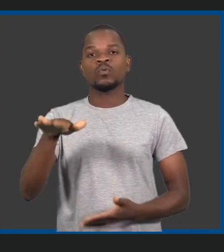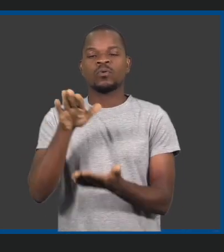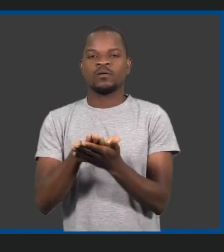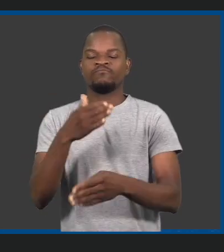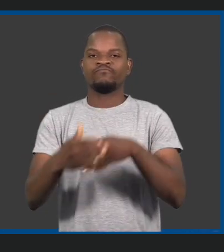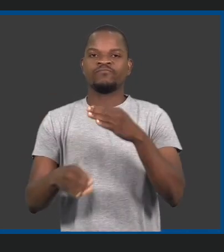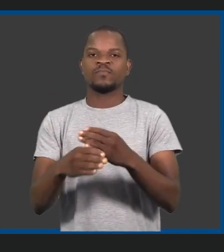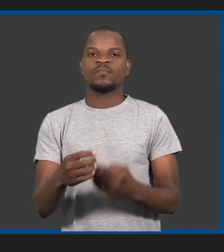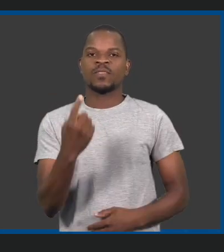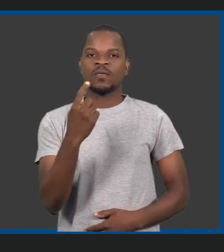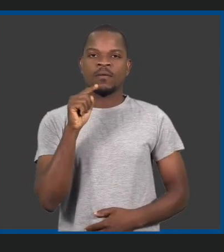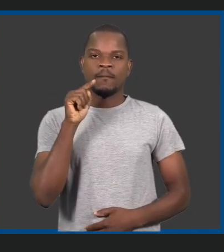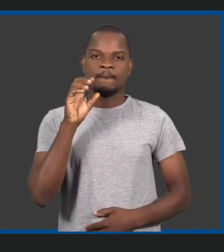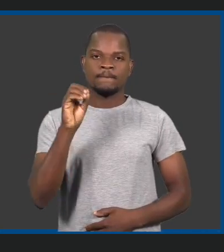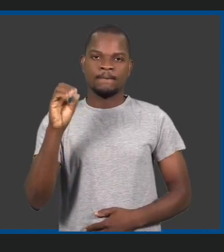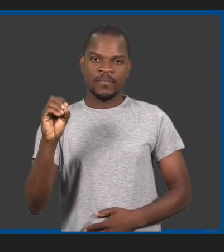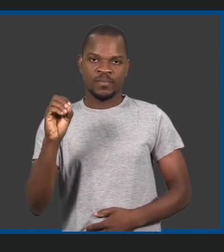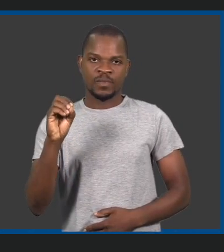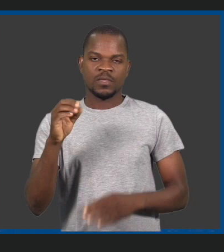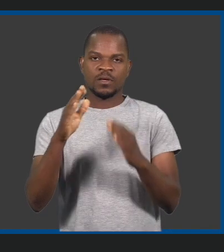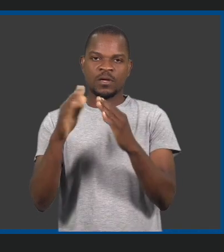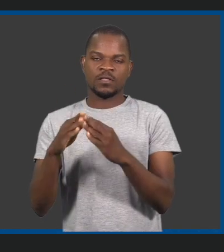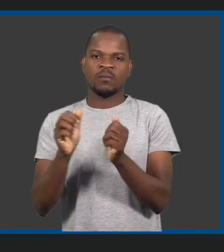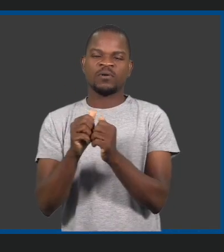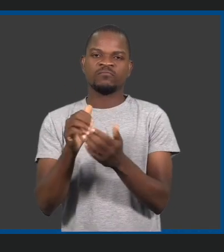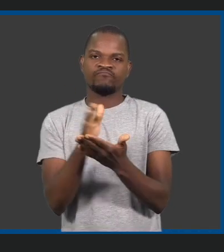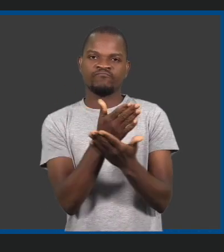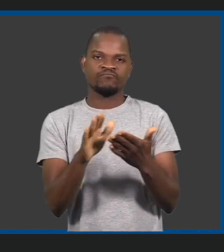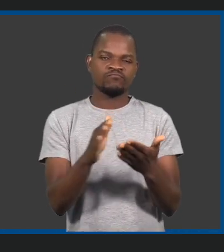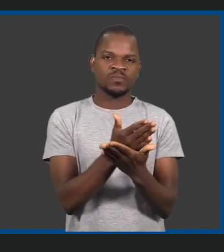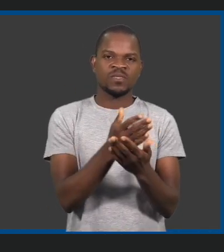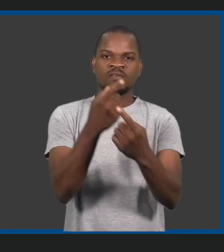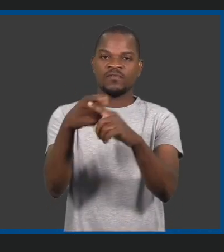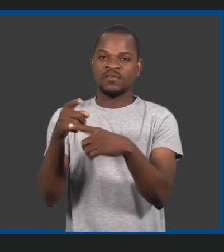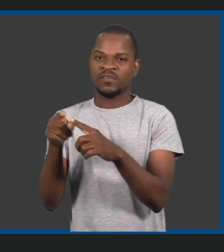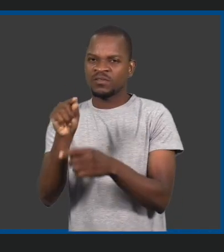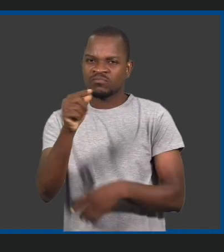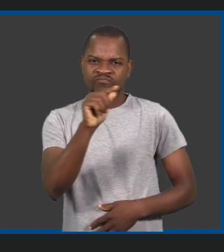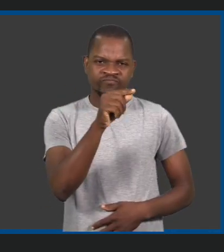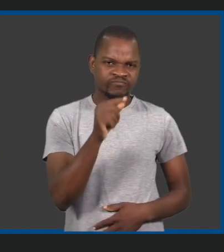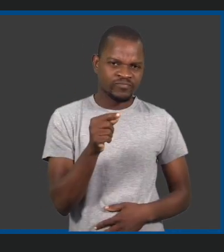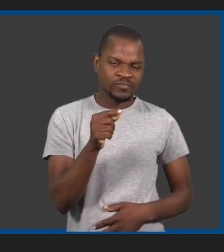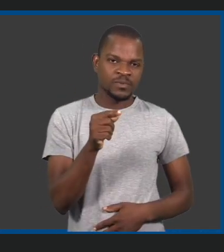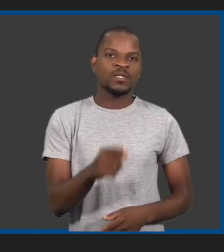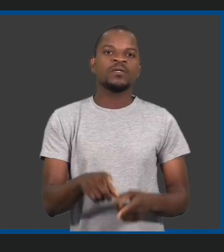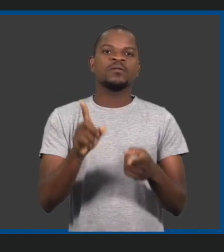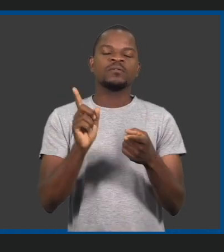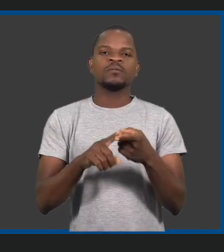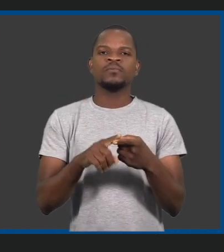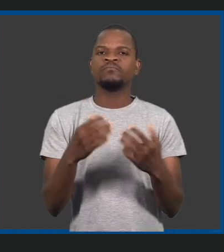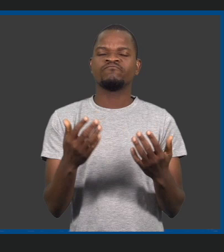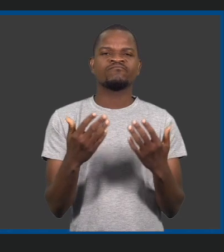comentava essas fontes e era um centro de acomodação? Exatamente. Esse é o centro de acomodação de Cura. Cura está a mais ou menos